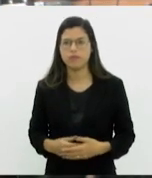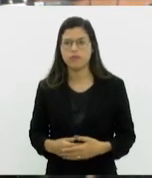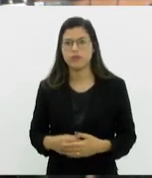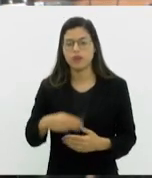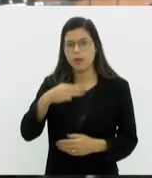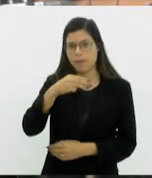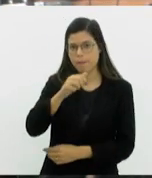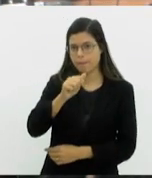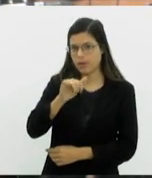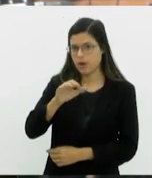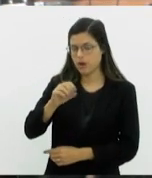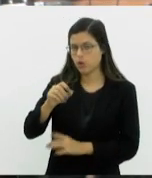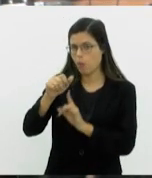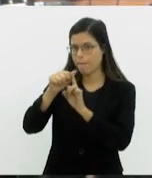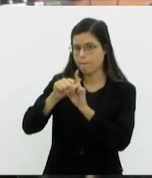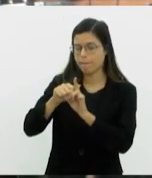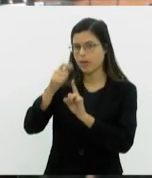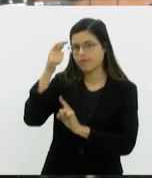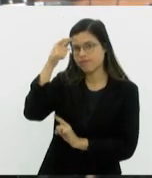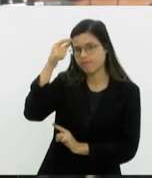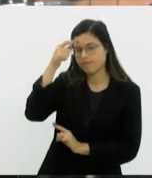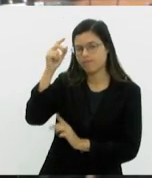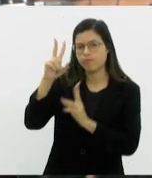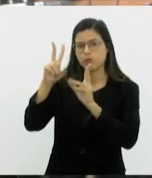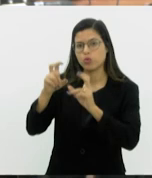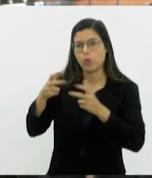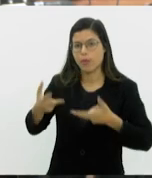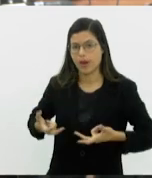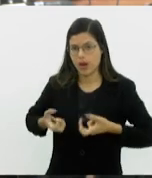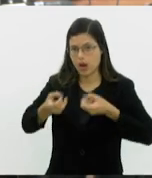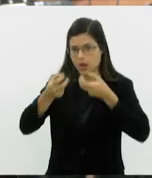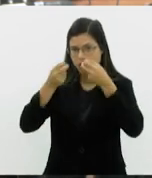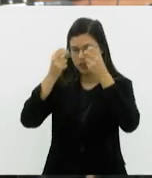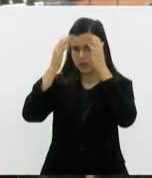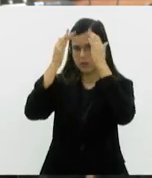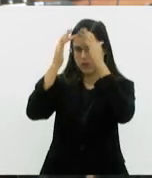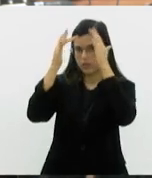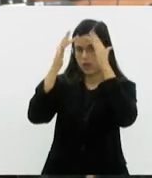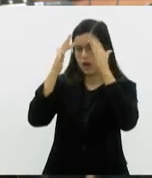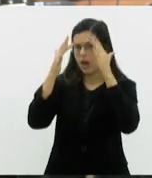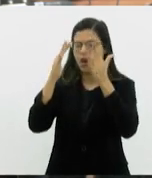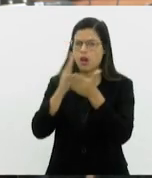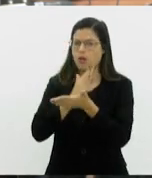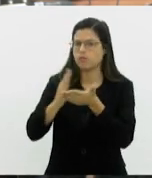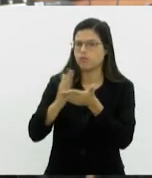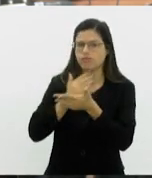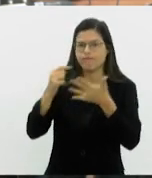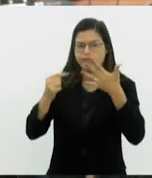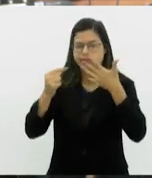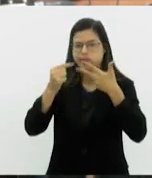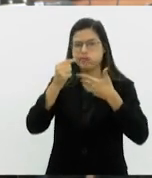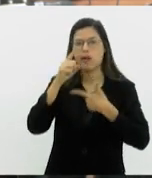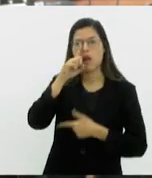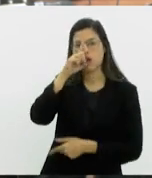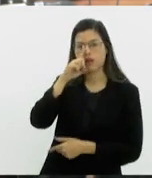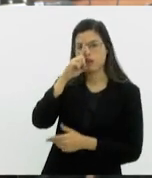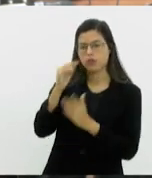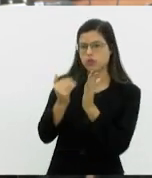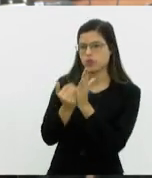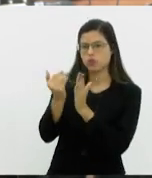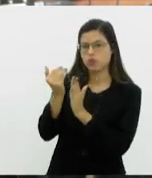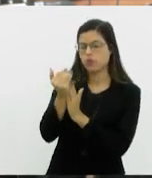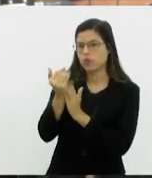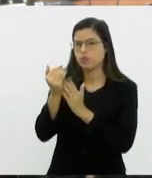Maio é um mês de conscientização sobre o câncer de cérebro. Alguns fatores aumentam o risco do desenvolvimento